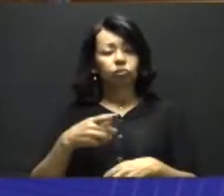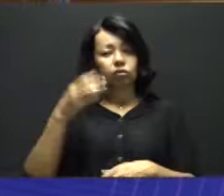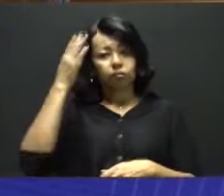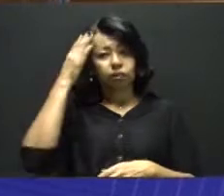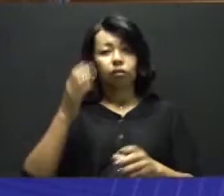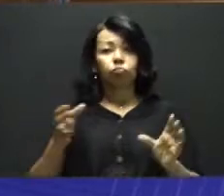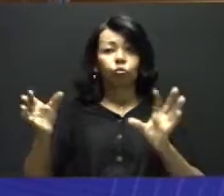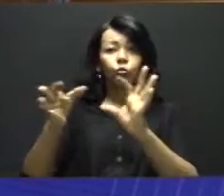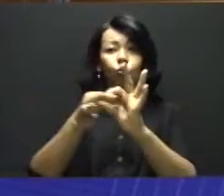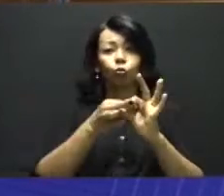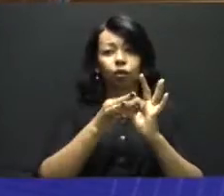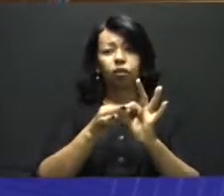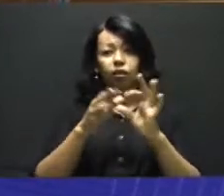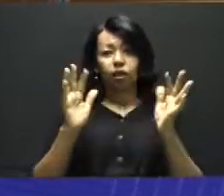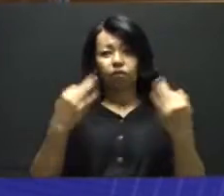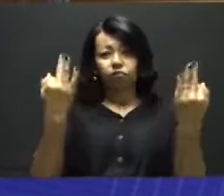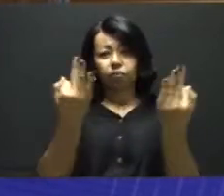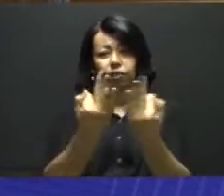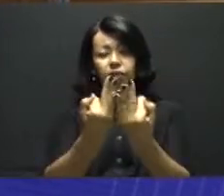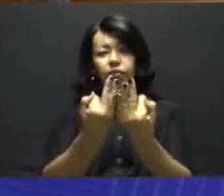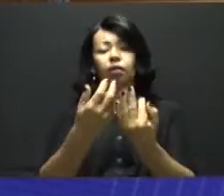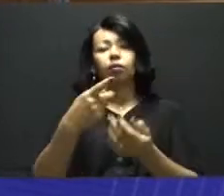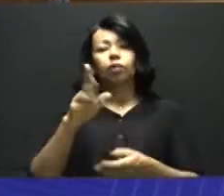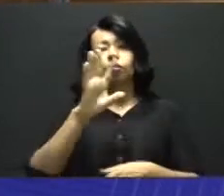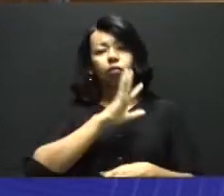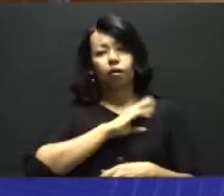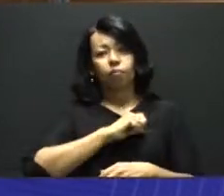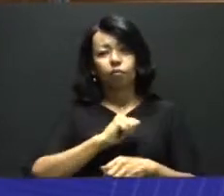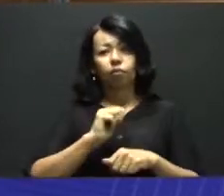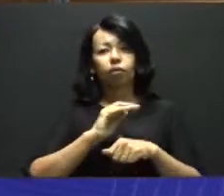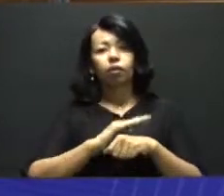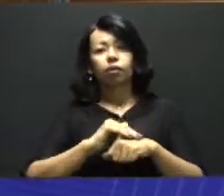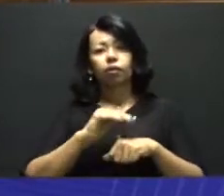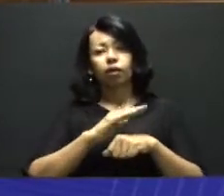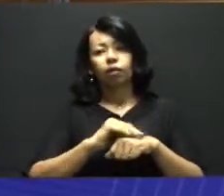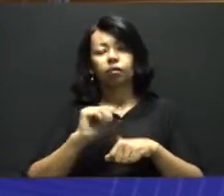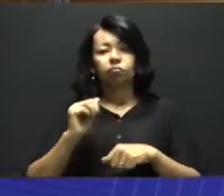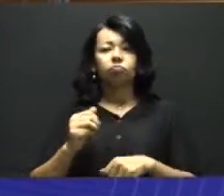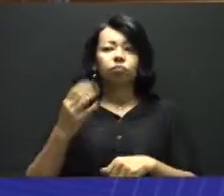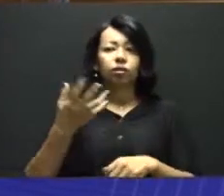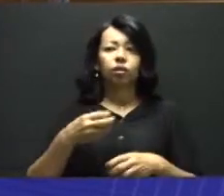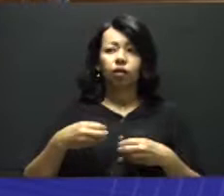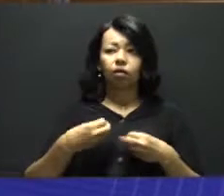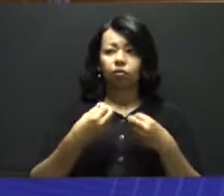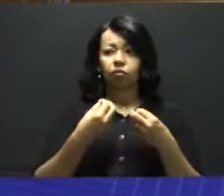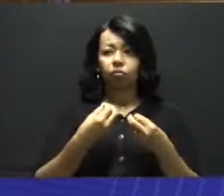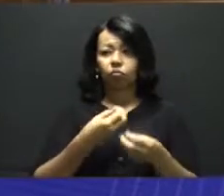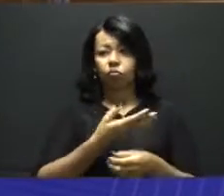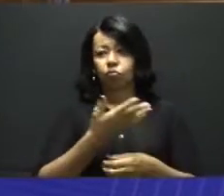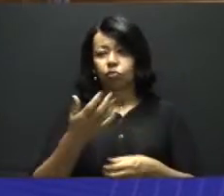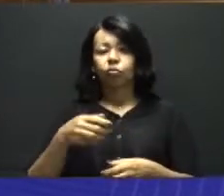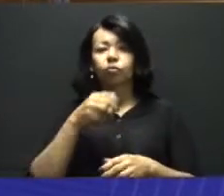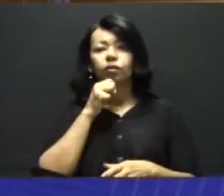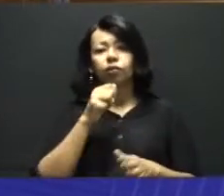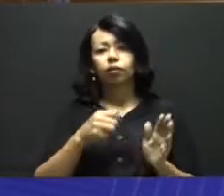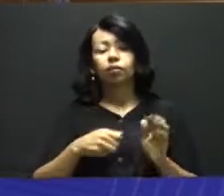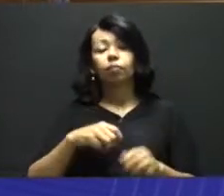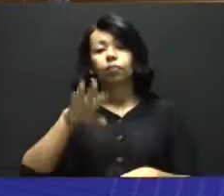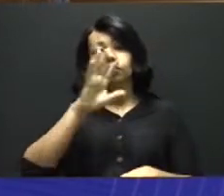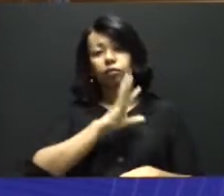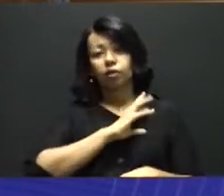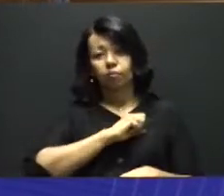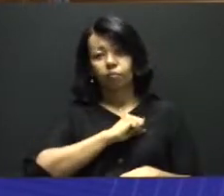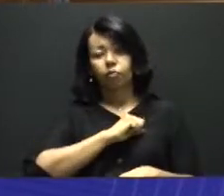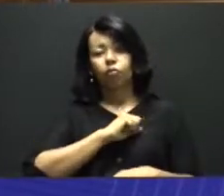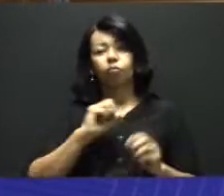família por conta de todo o amor e carinho que envolve a todos pelo exemplo de amor e razões descritas